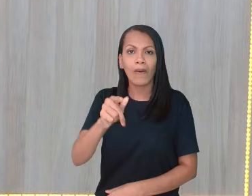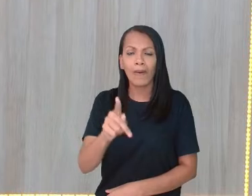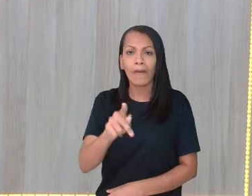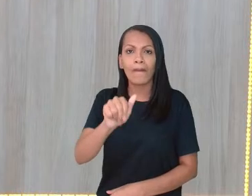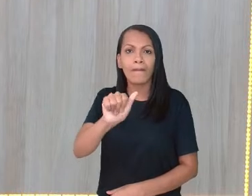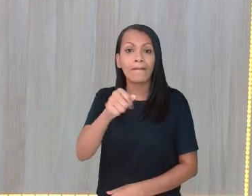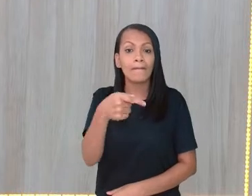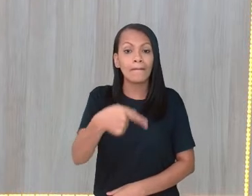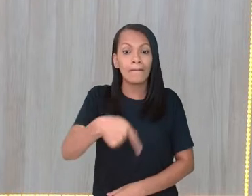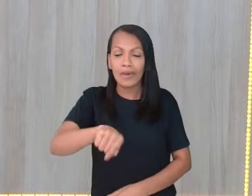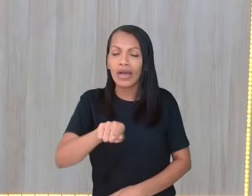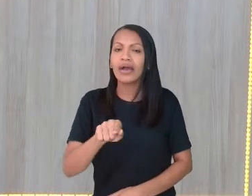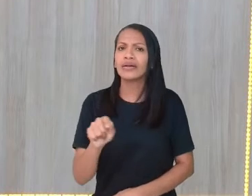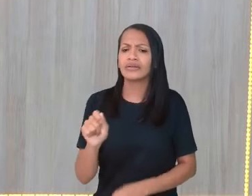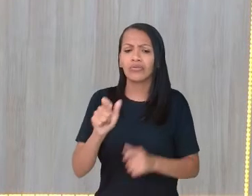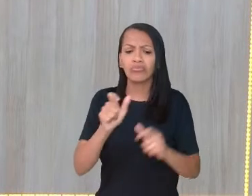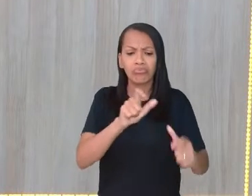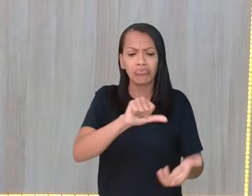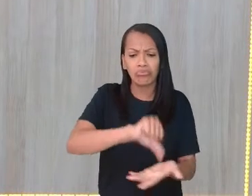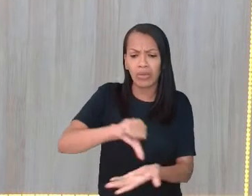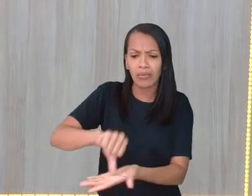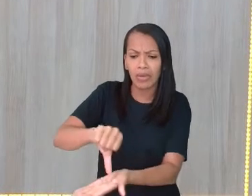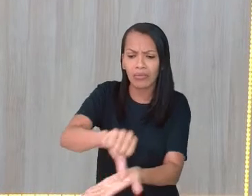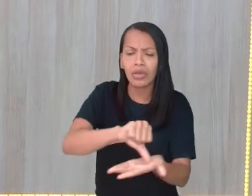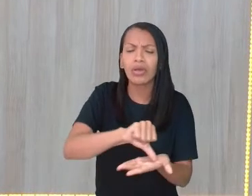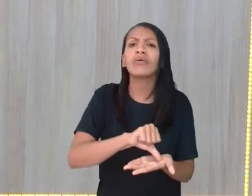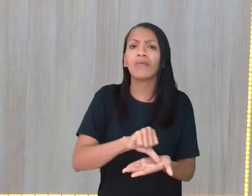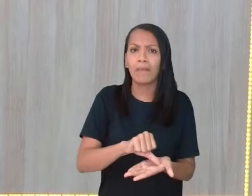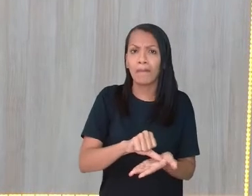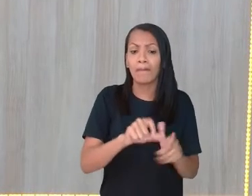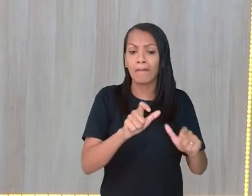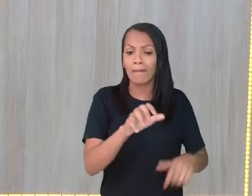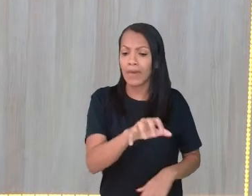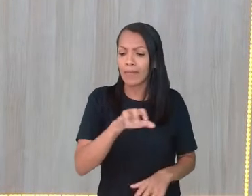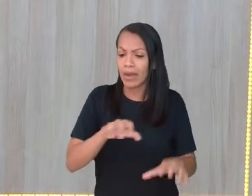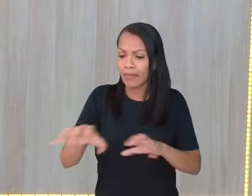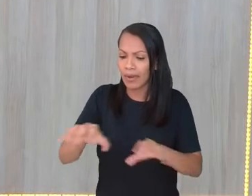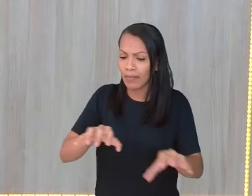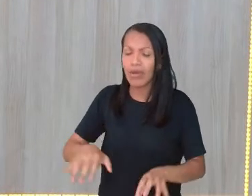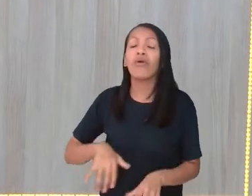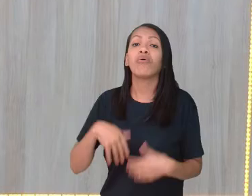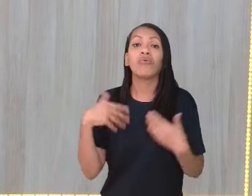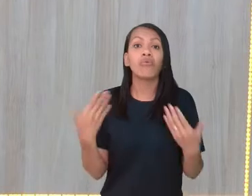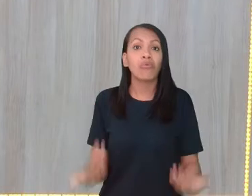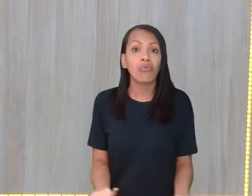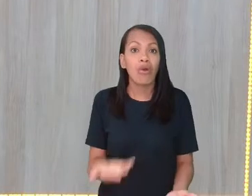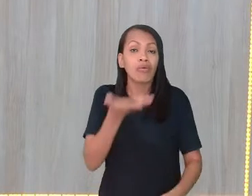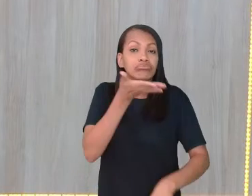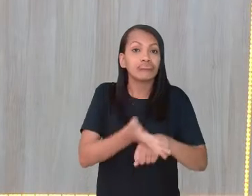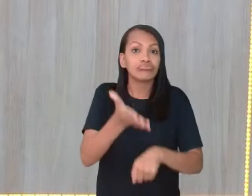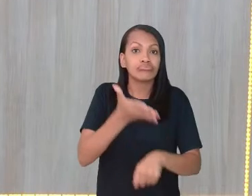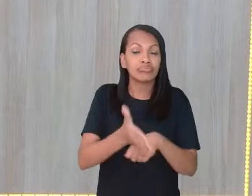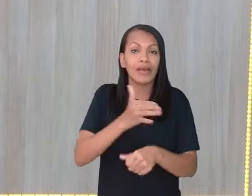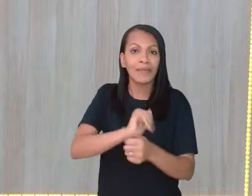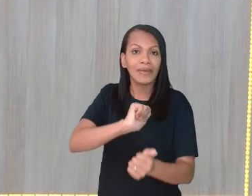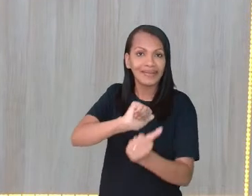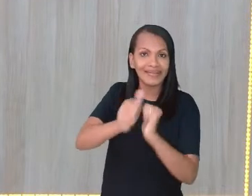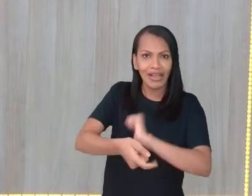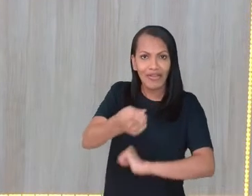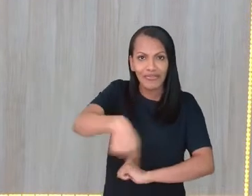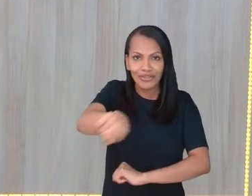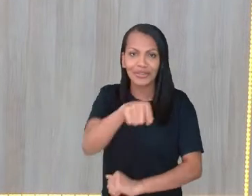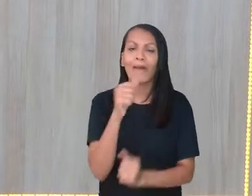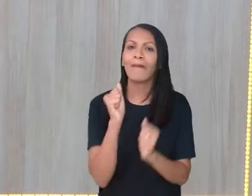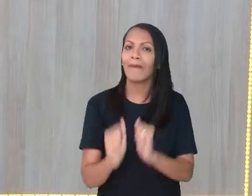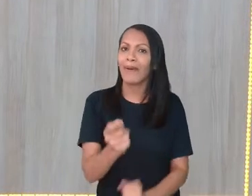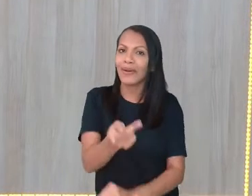compases eles estão localizados, quais são as práticas esportivas que tem dentro do Compás. Então, você pode procurar o